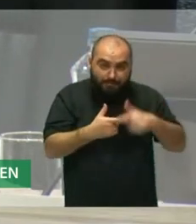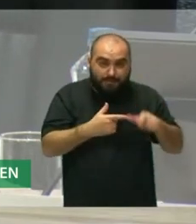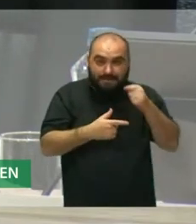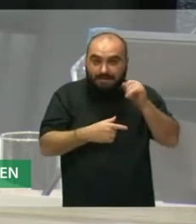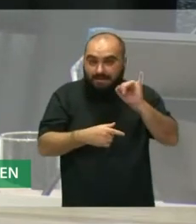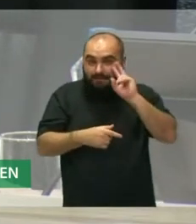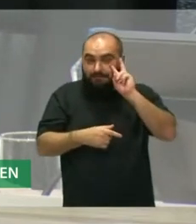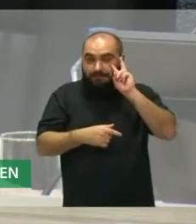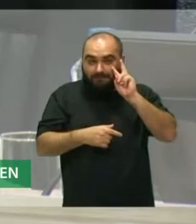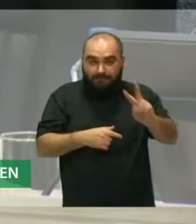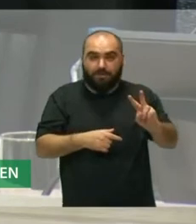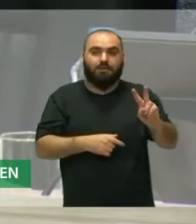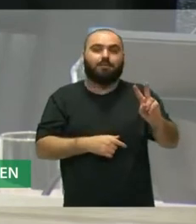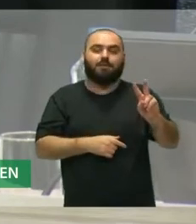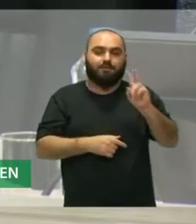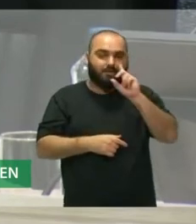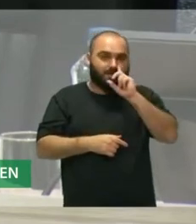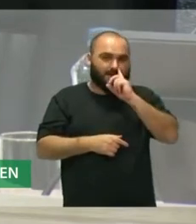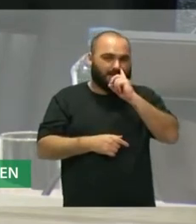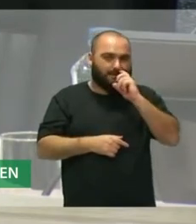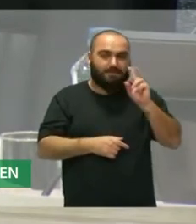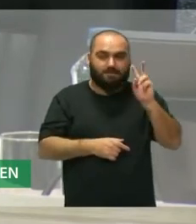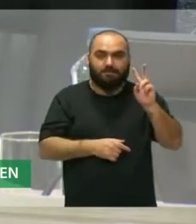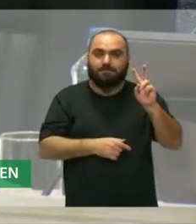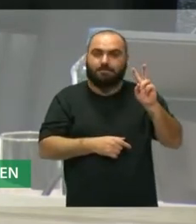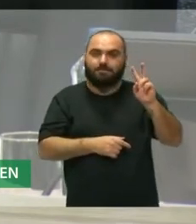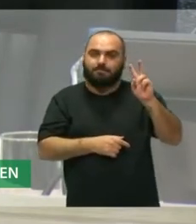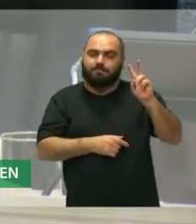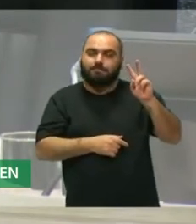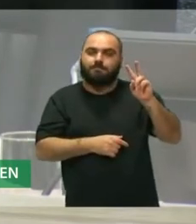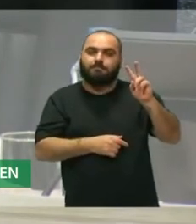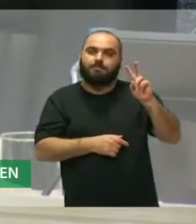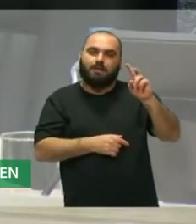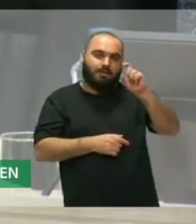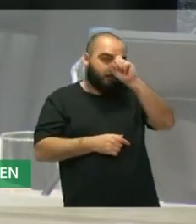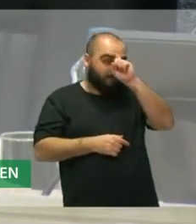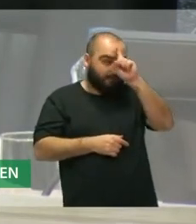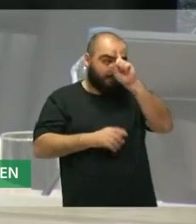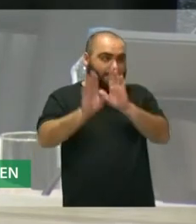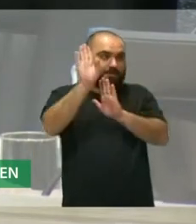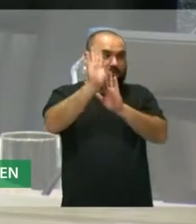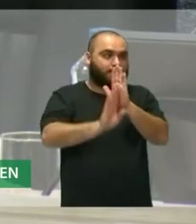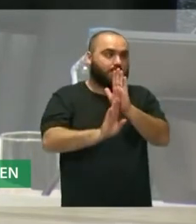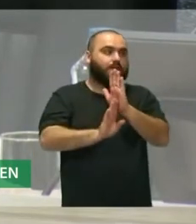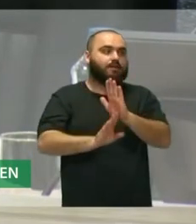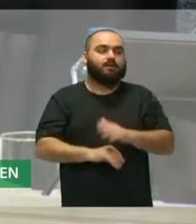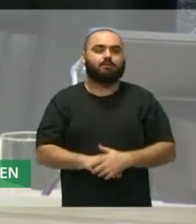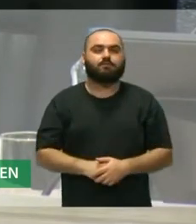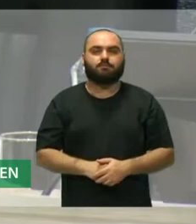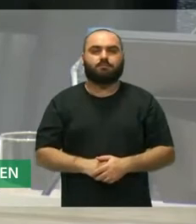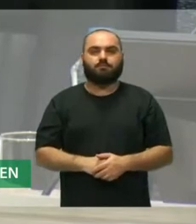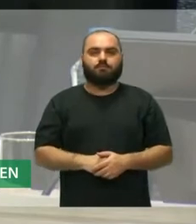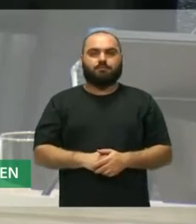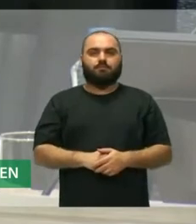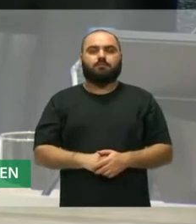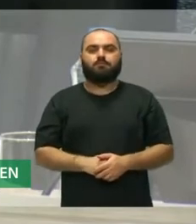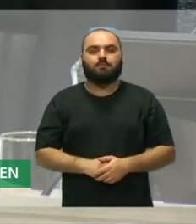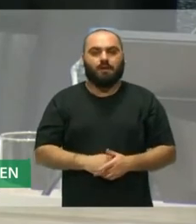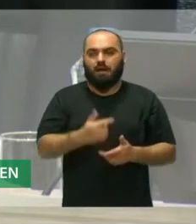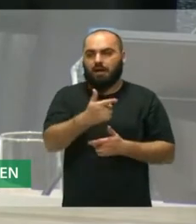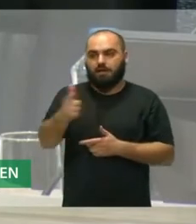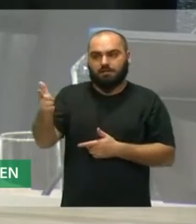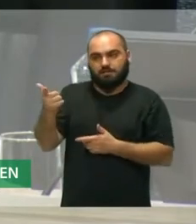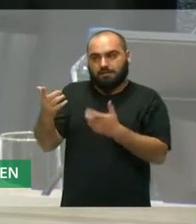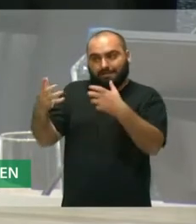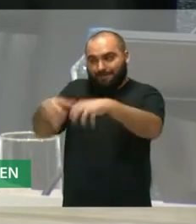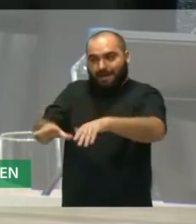assim realmente sério para a situação do Marieta. E nós não queremos, de forma alguma, fechar